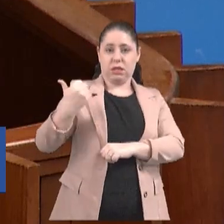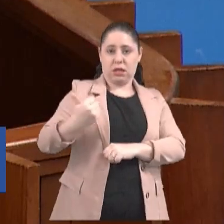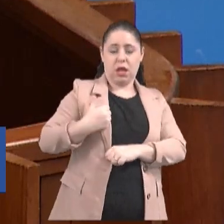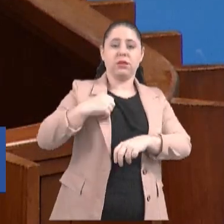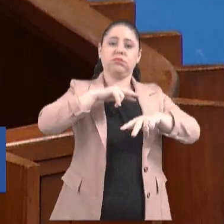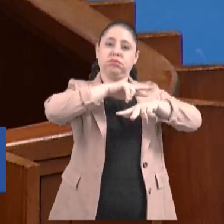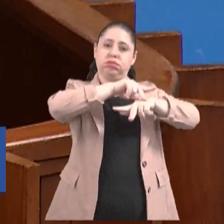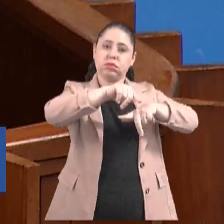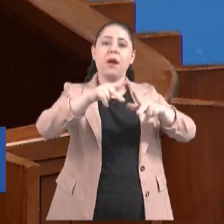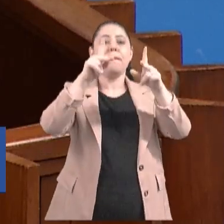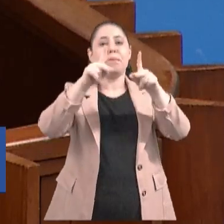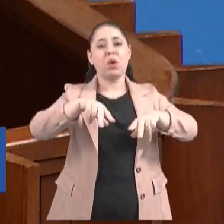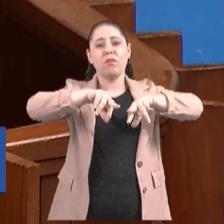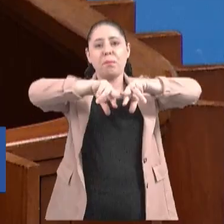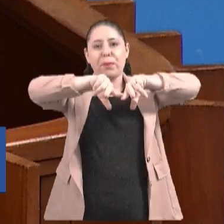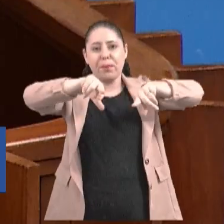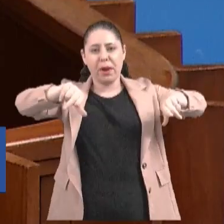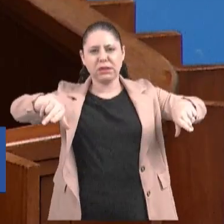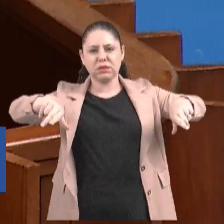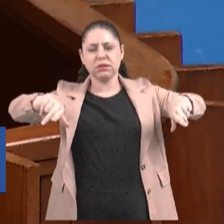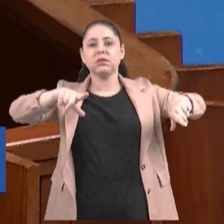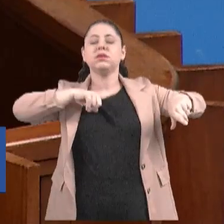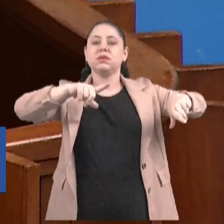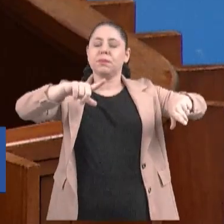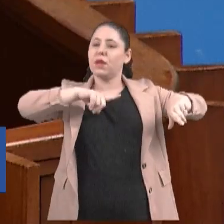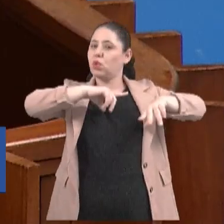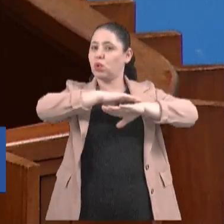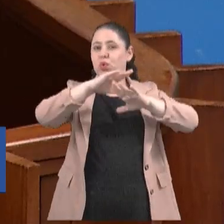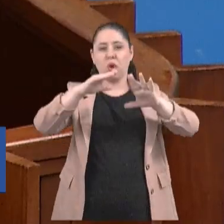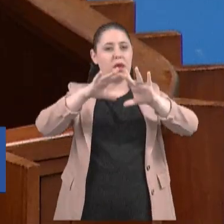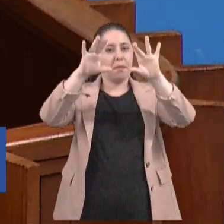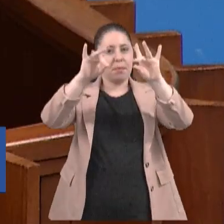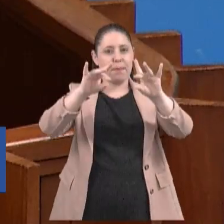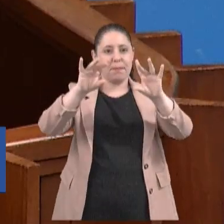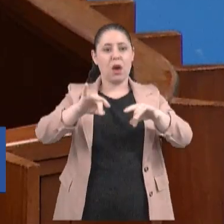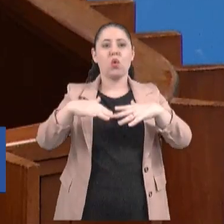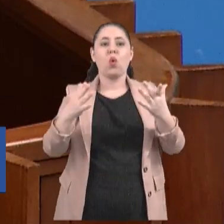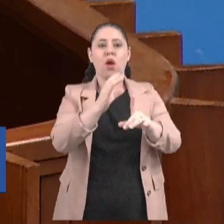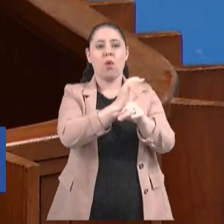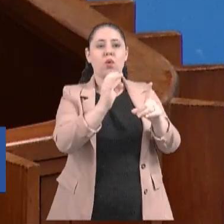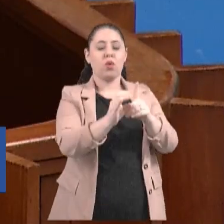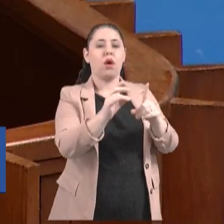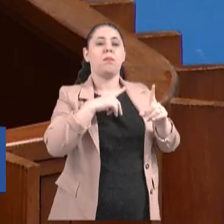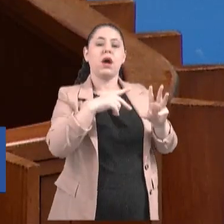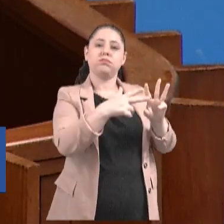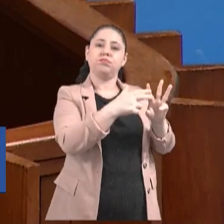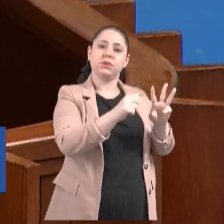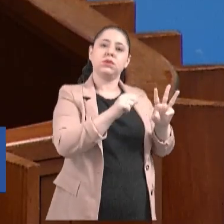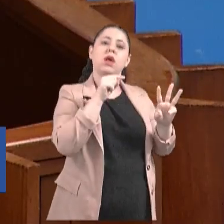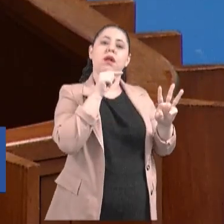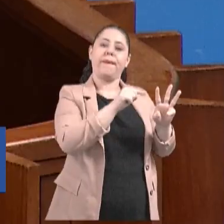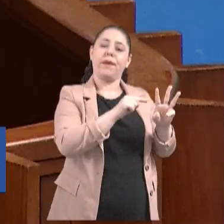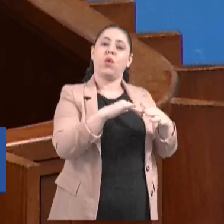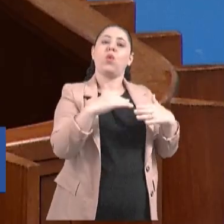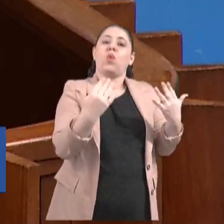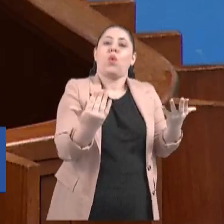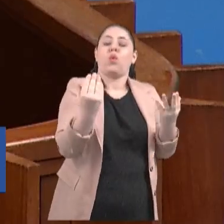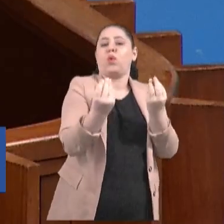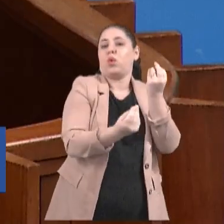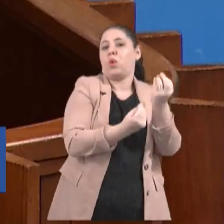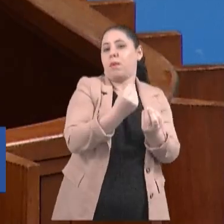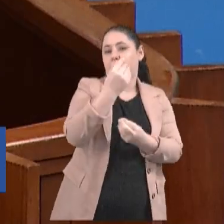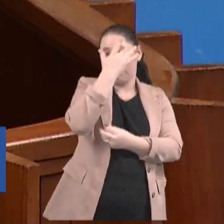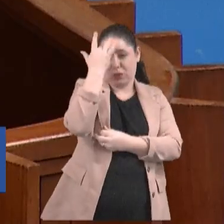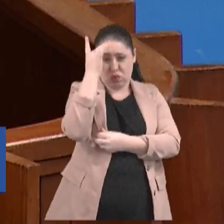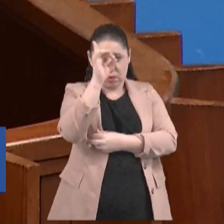gênero, orientação sexual, raça ou etnia, pertencimento a comunidades tradicionais, condições de pessoa